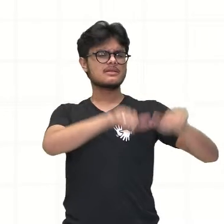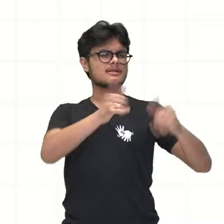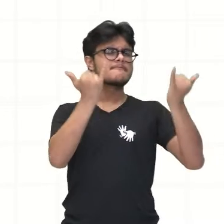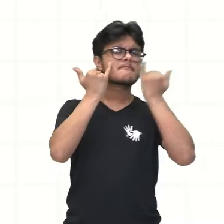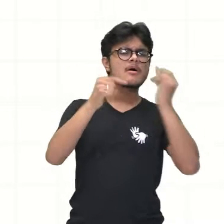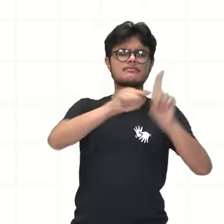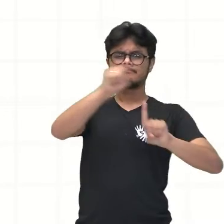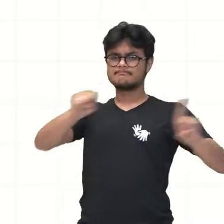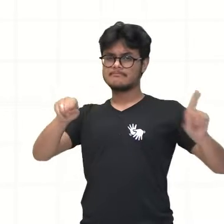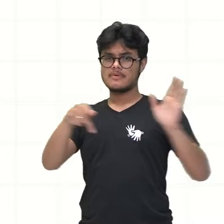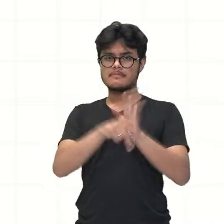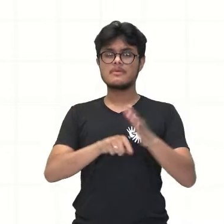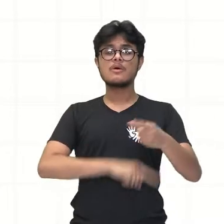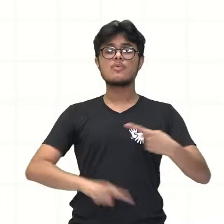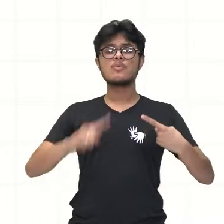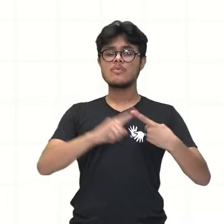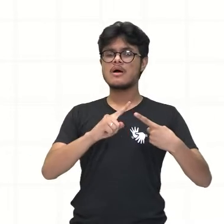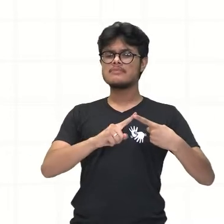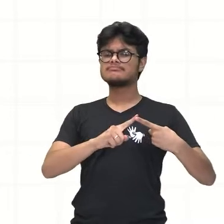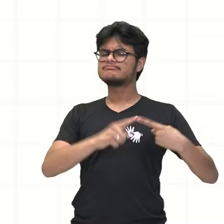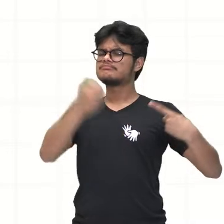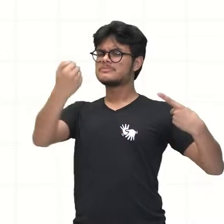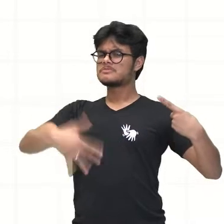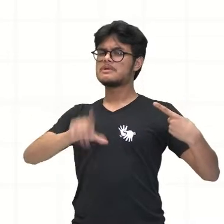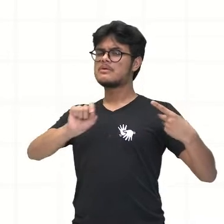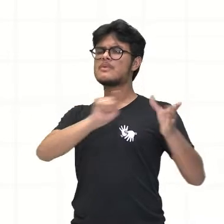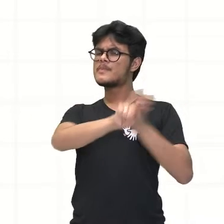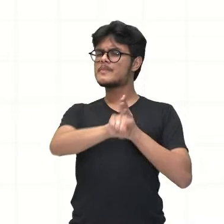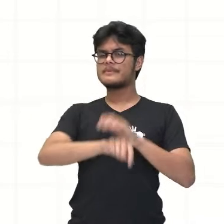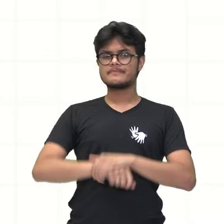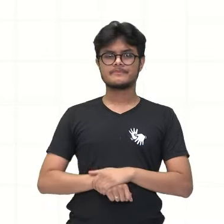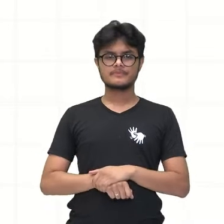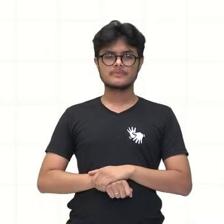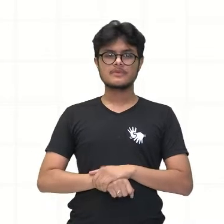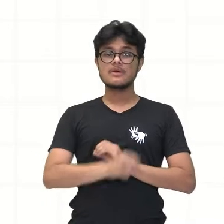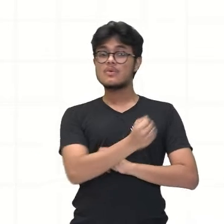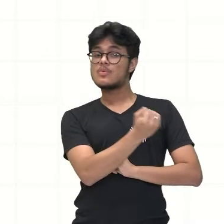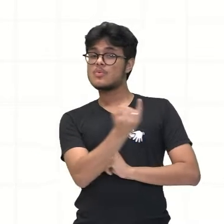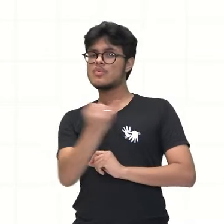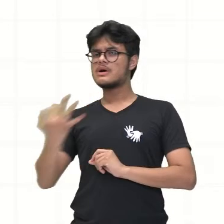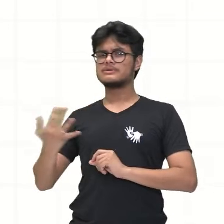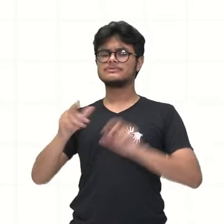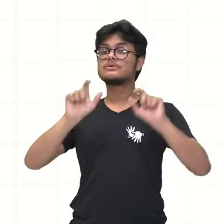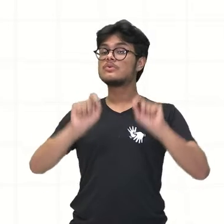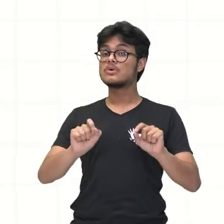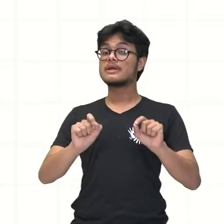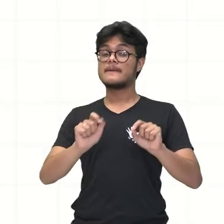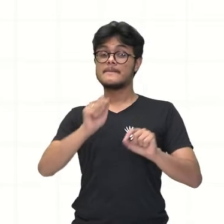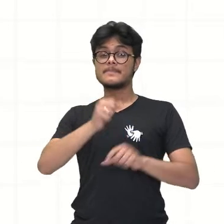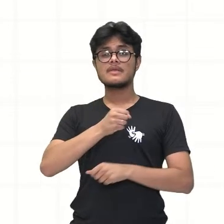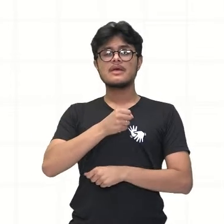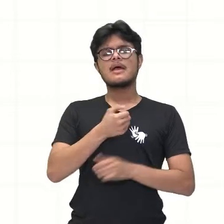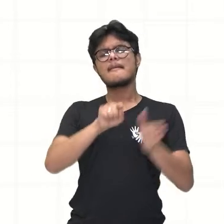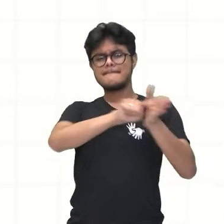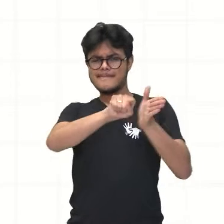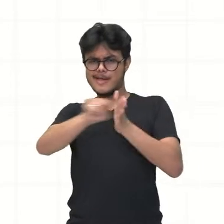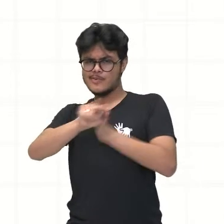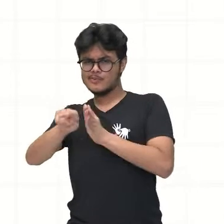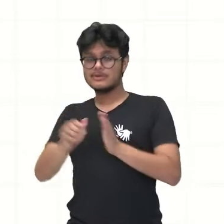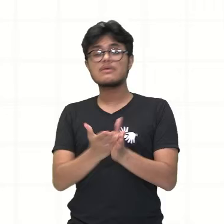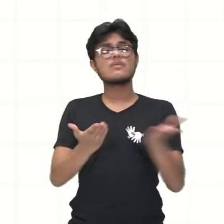gráfico. A letra A tem a seguinte pergunta: quantos alunos foram